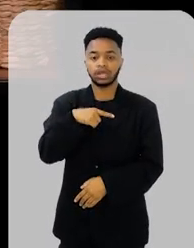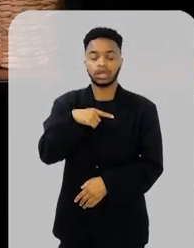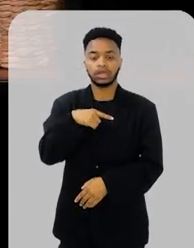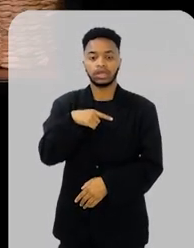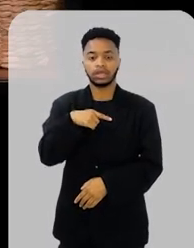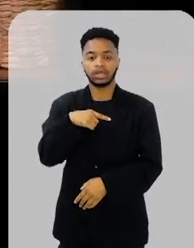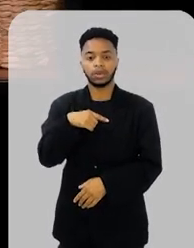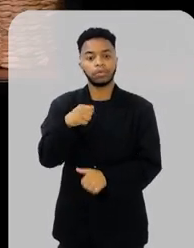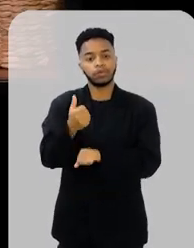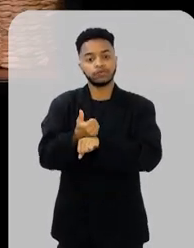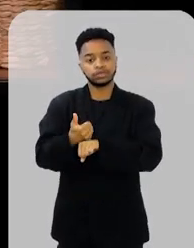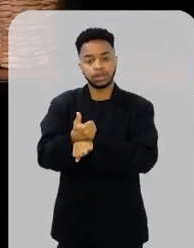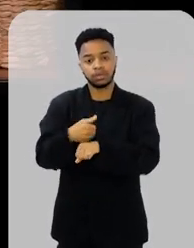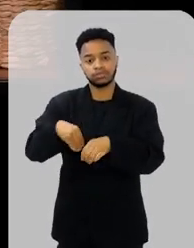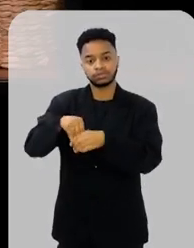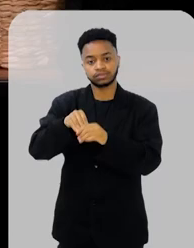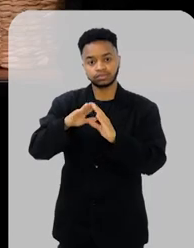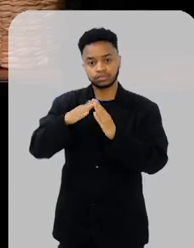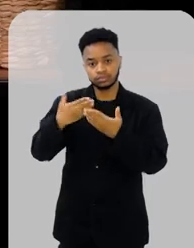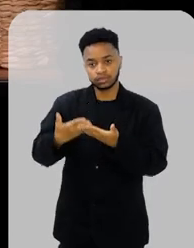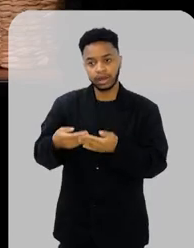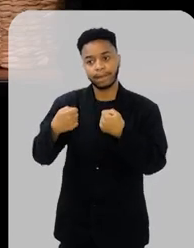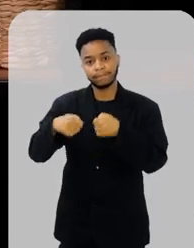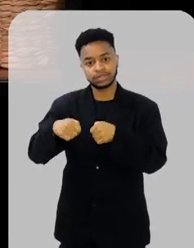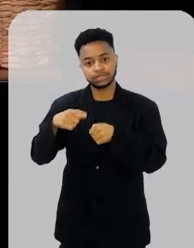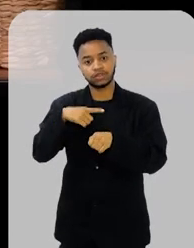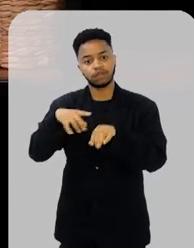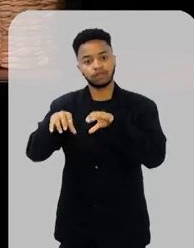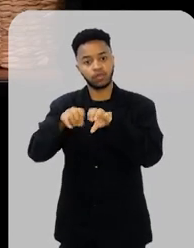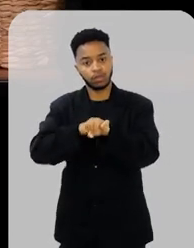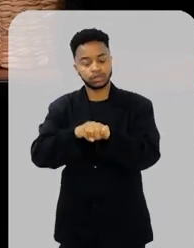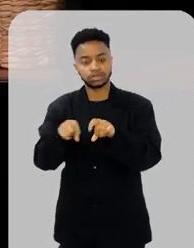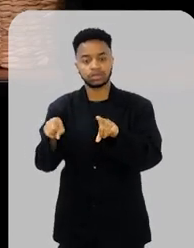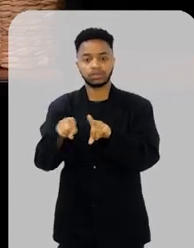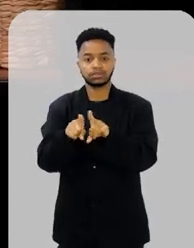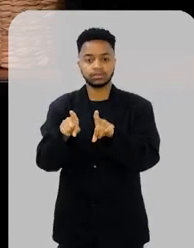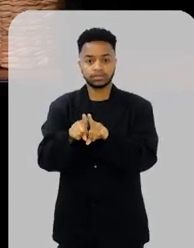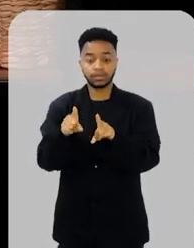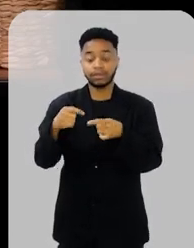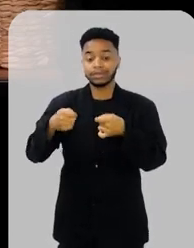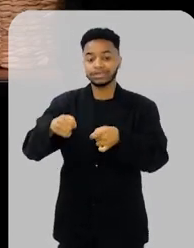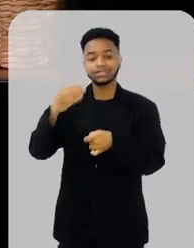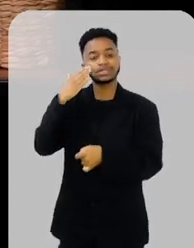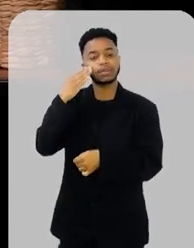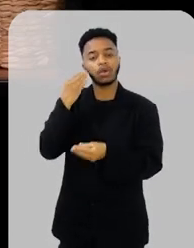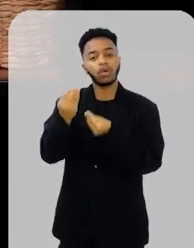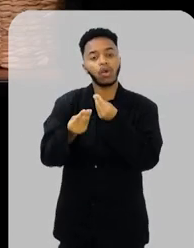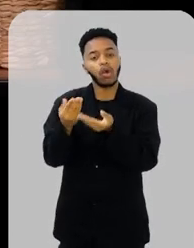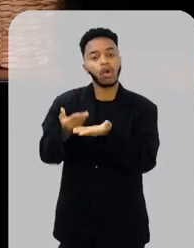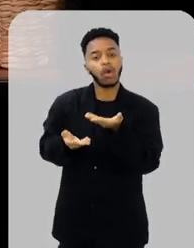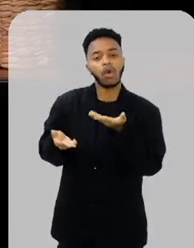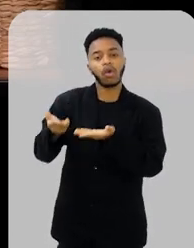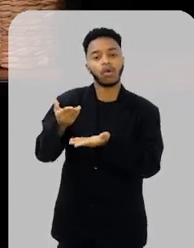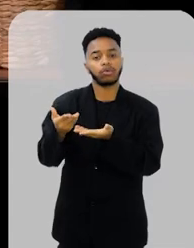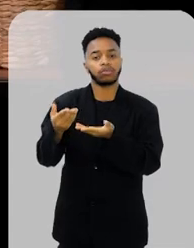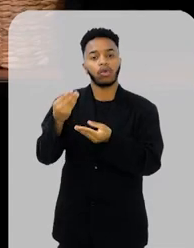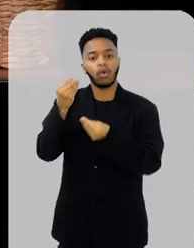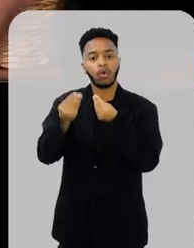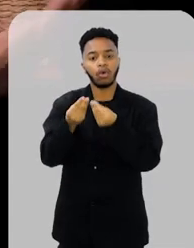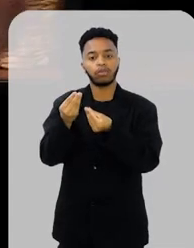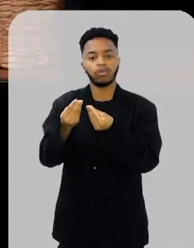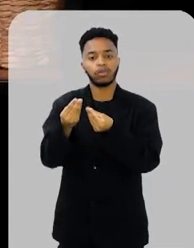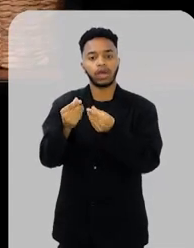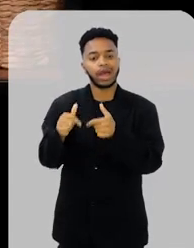próprios profissionais da escola, você ter esse tipo de formação e, inclusive, também saber lidar com